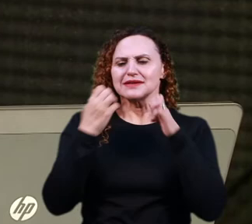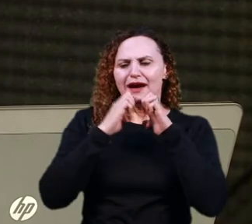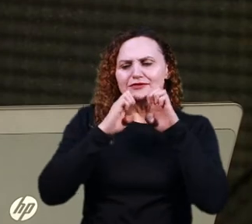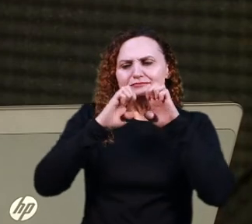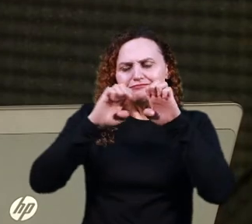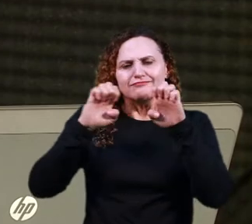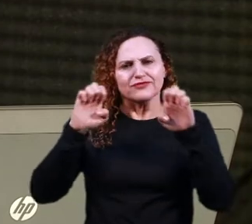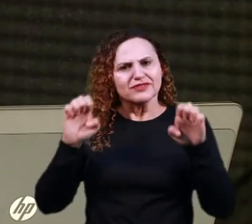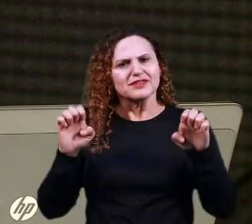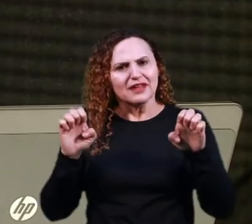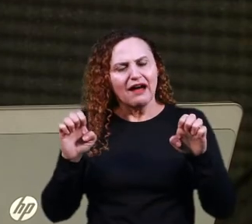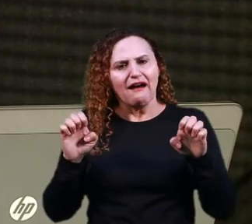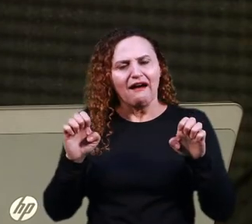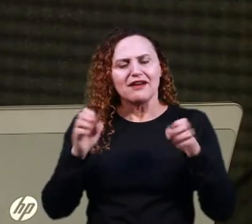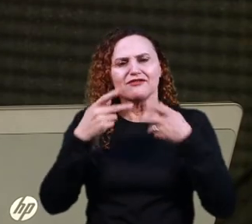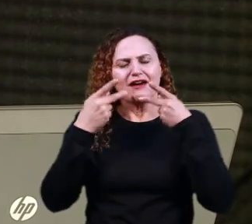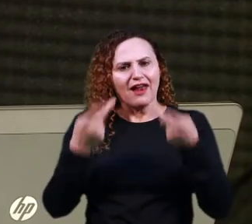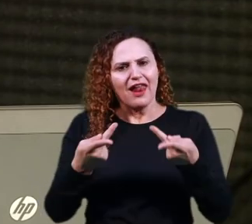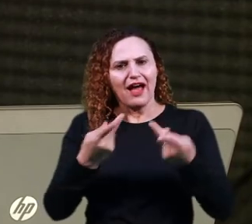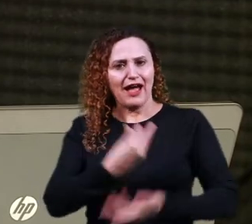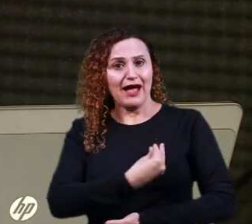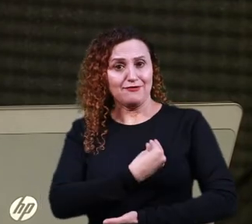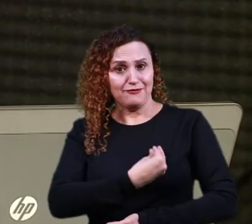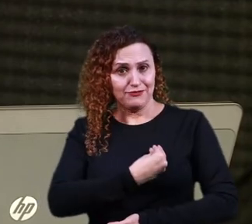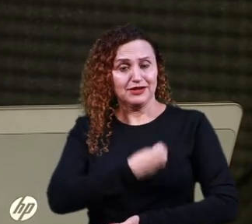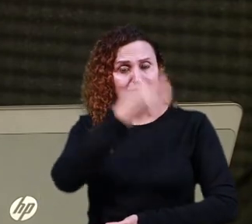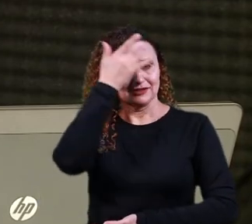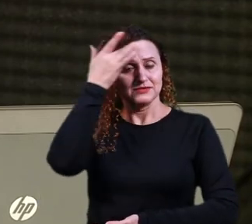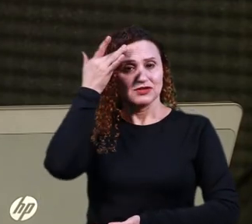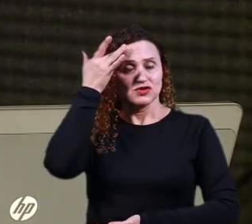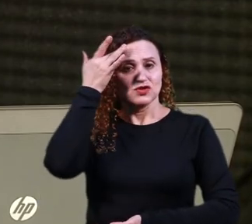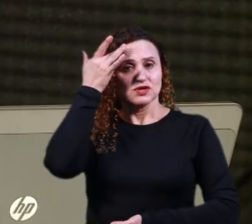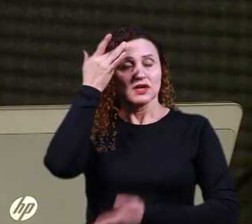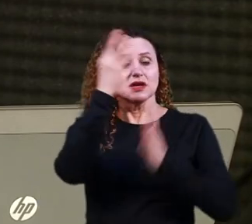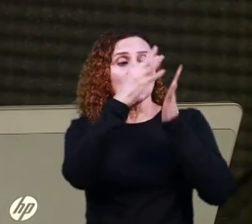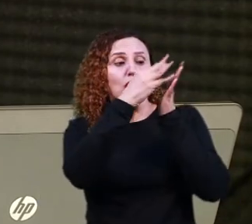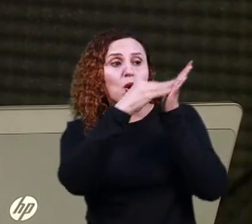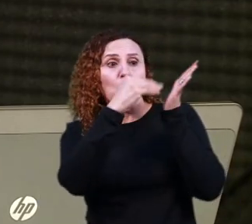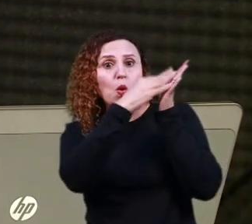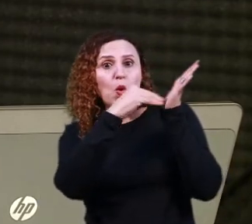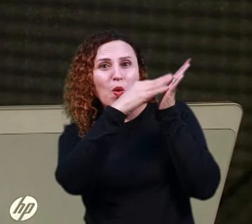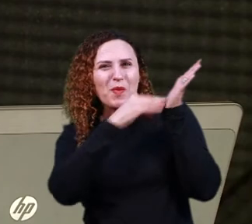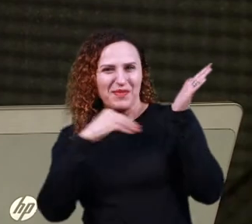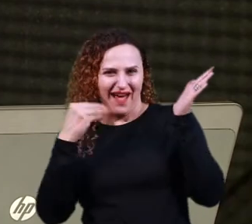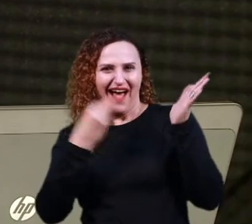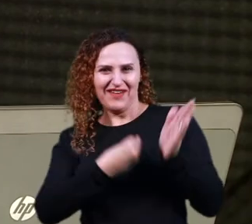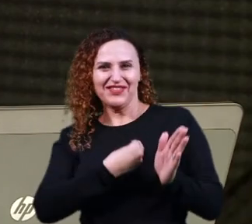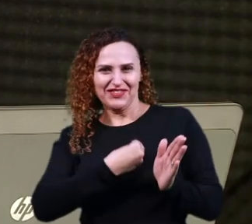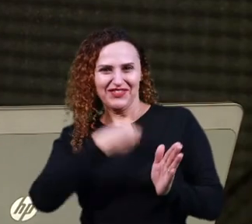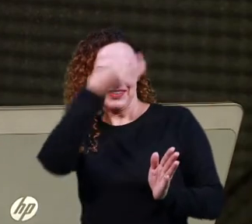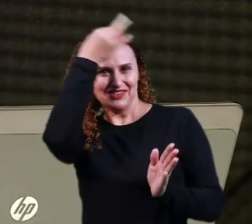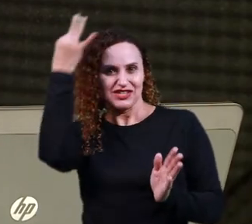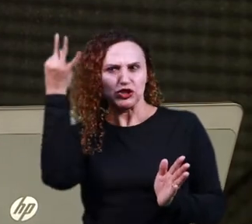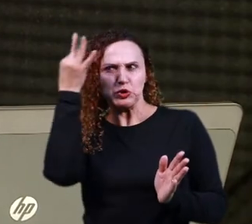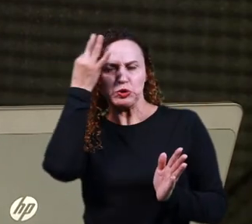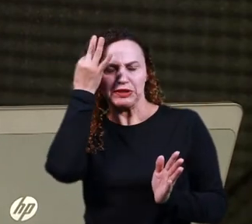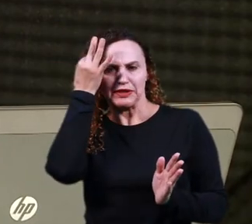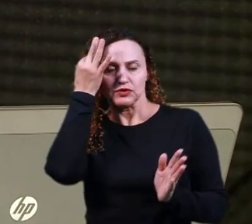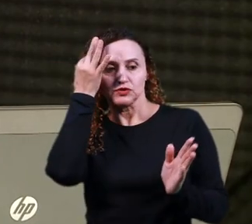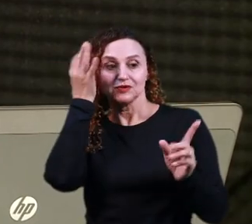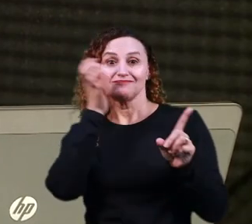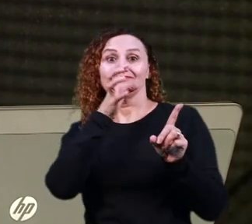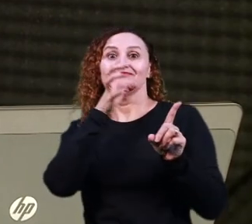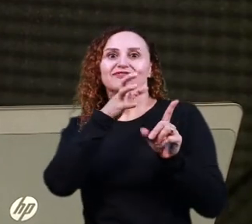vida dos Santos fazer o que eles fazem ou seja né se inspirar nas suas atitudes e aí ele diz o seguinte